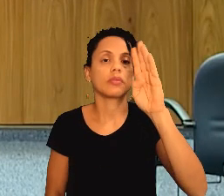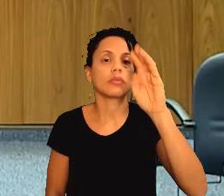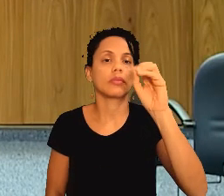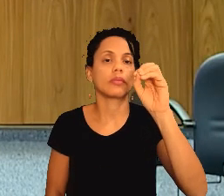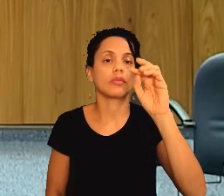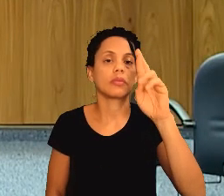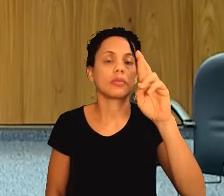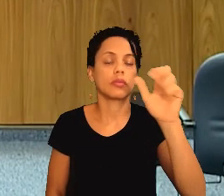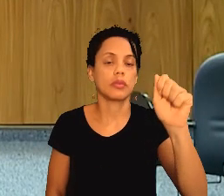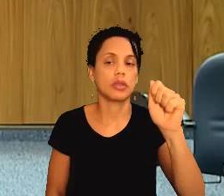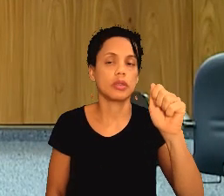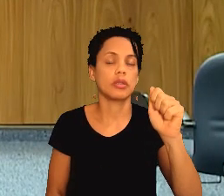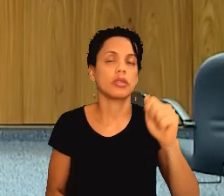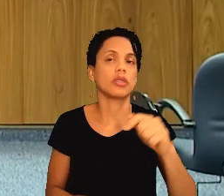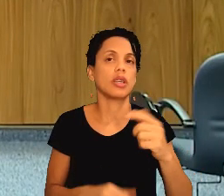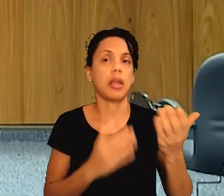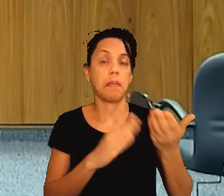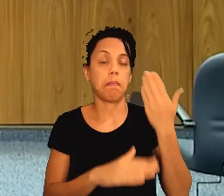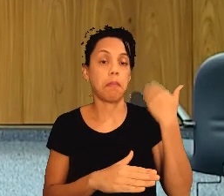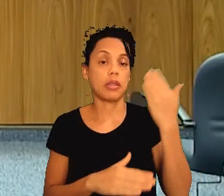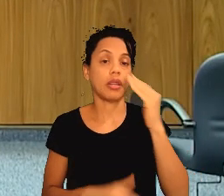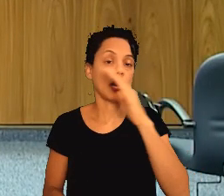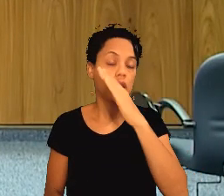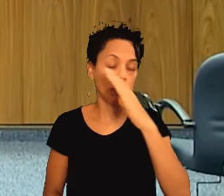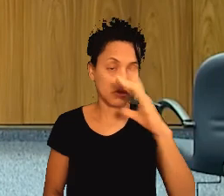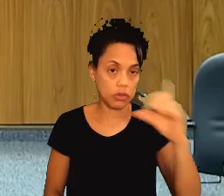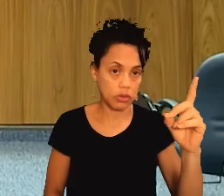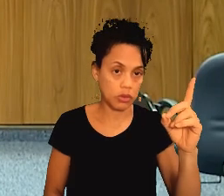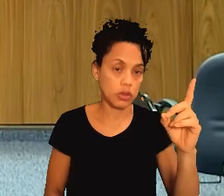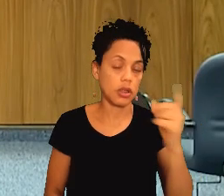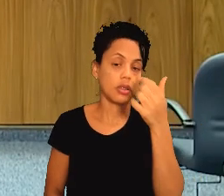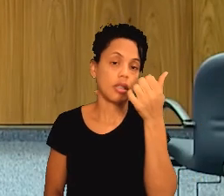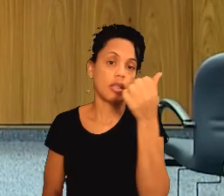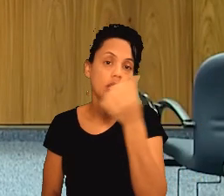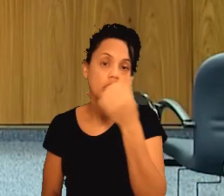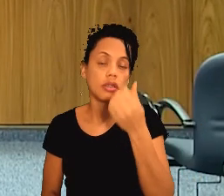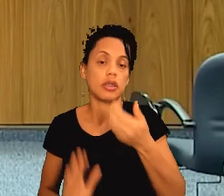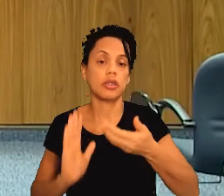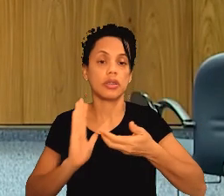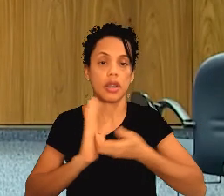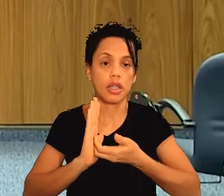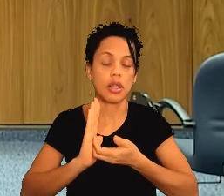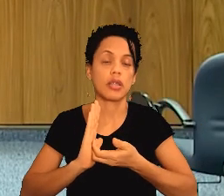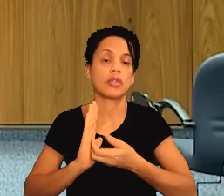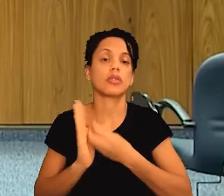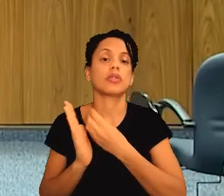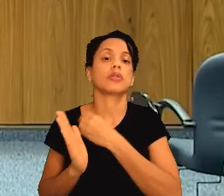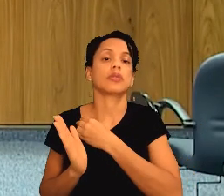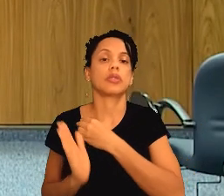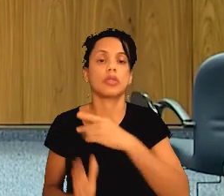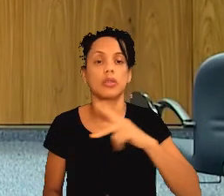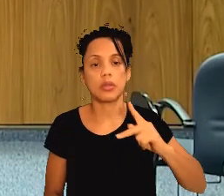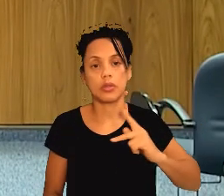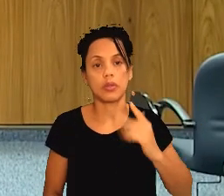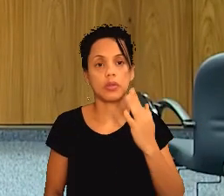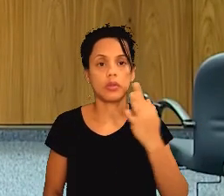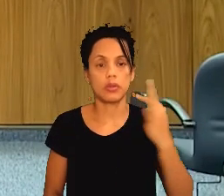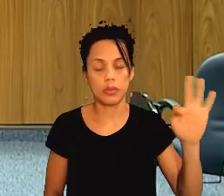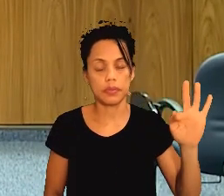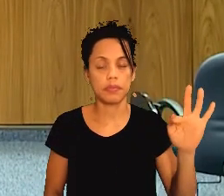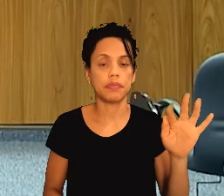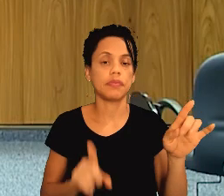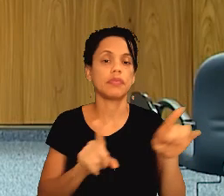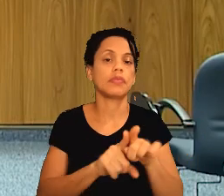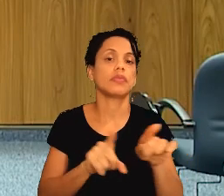Débora Duprat, que na época era a coordenadora da 6ª Câmara do Ministério Público Federal, que tratava exatamente